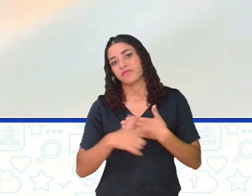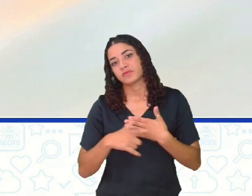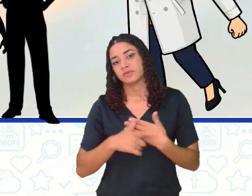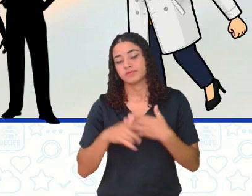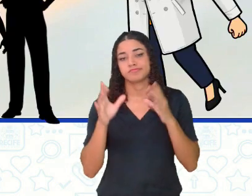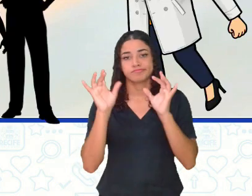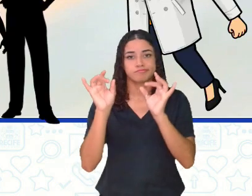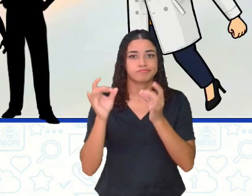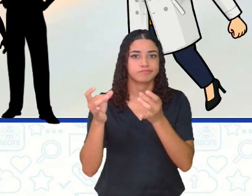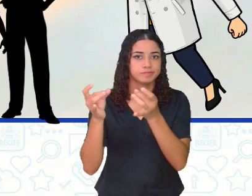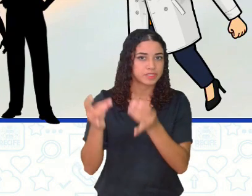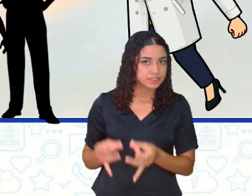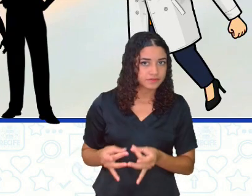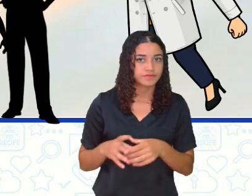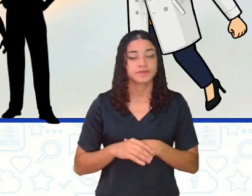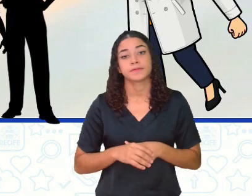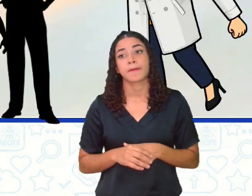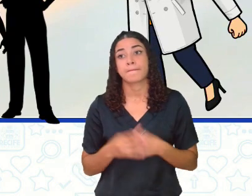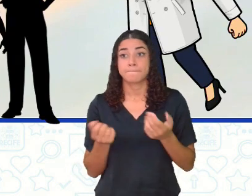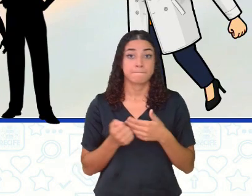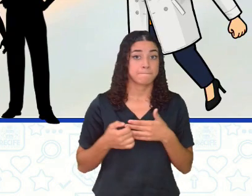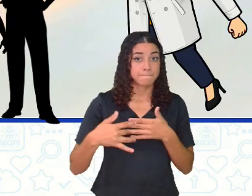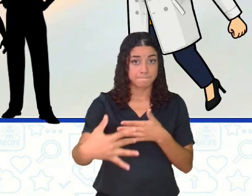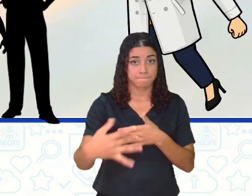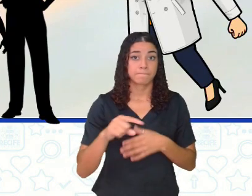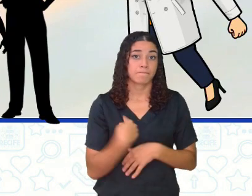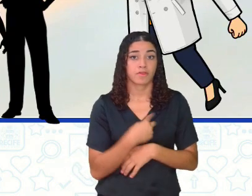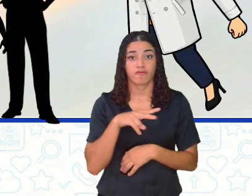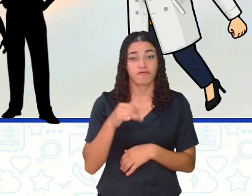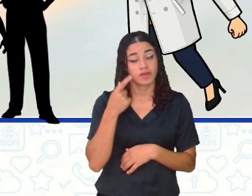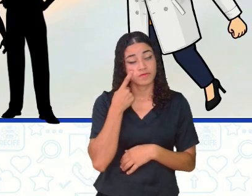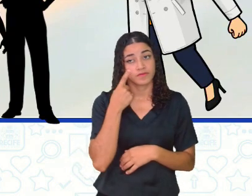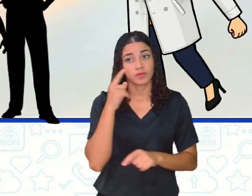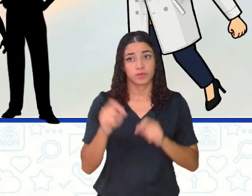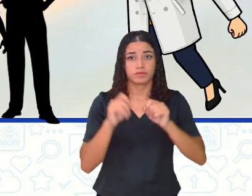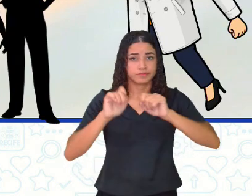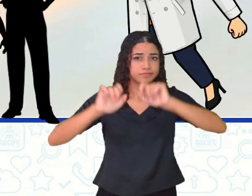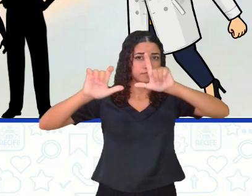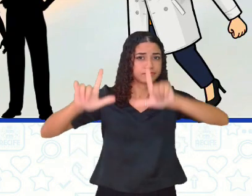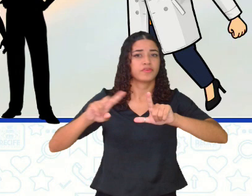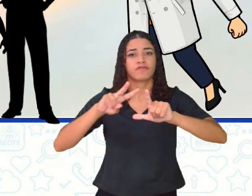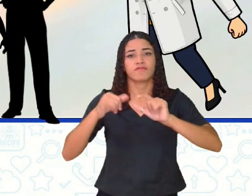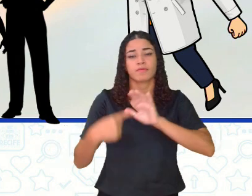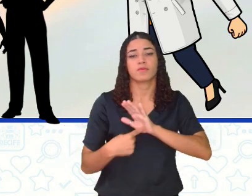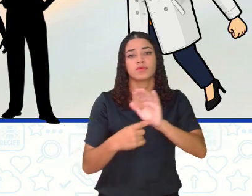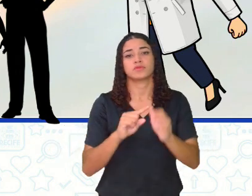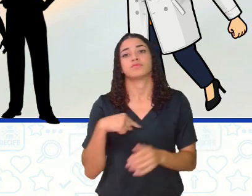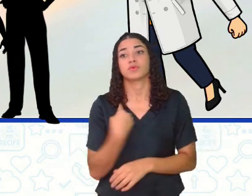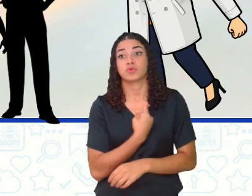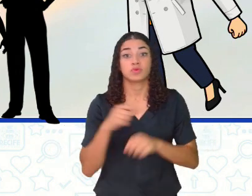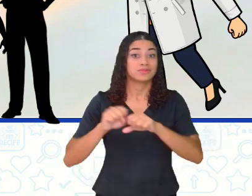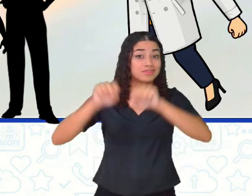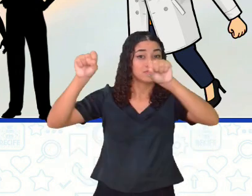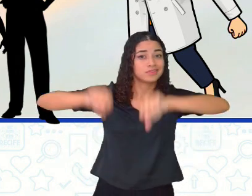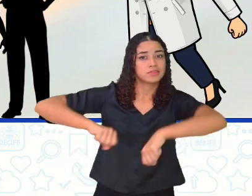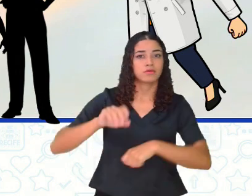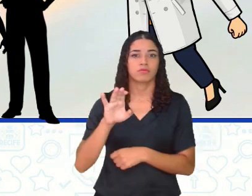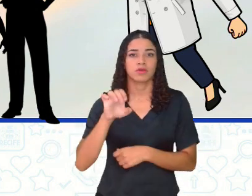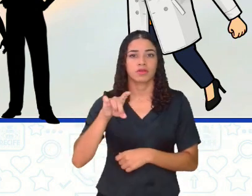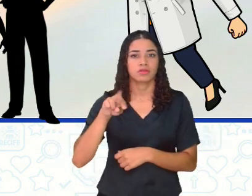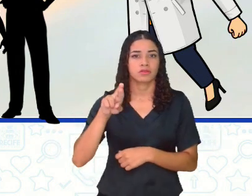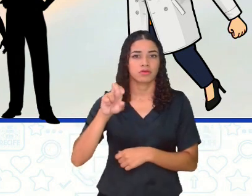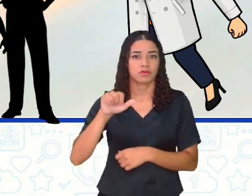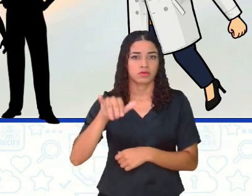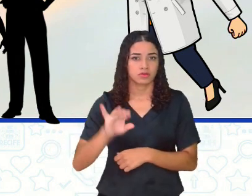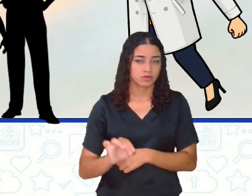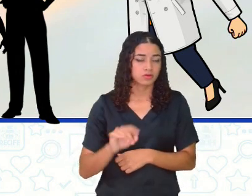bem específica. Na continuação, a gente vai ver aí, olha, um quadro que vai mostrar para a gente o sistema endócrino.